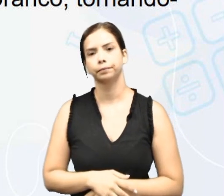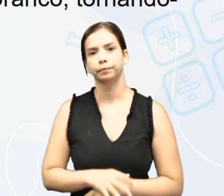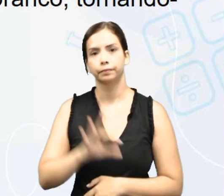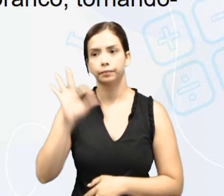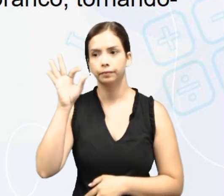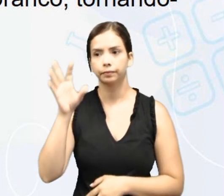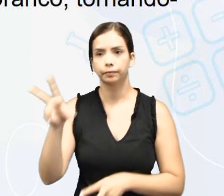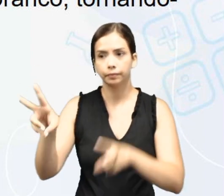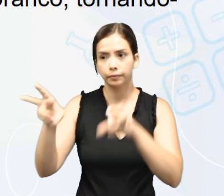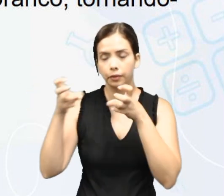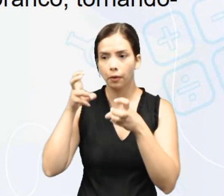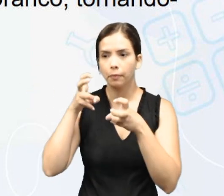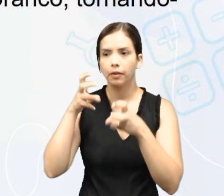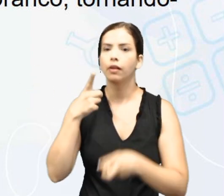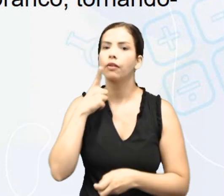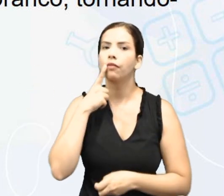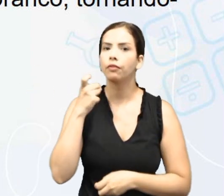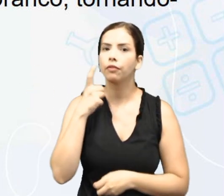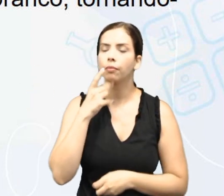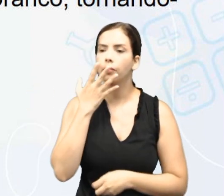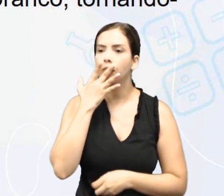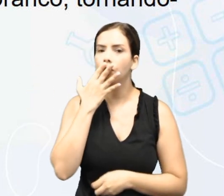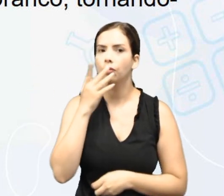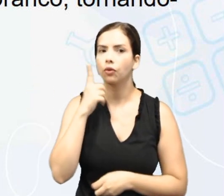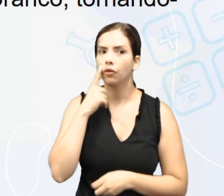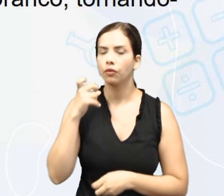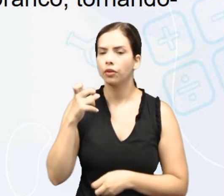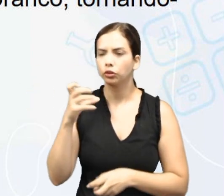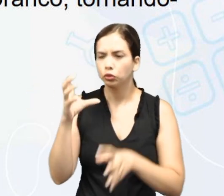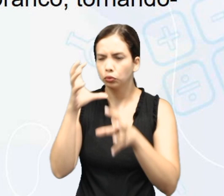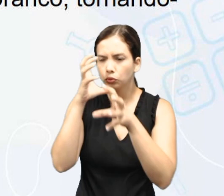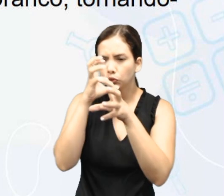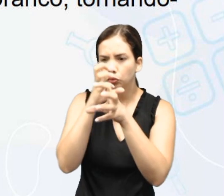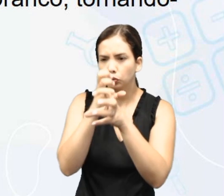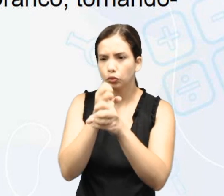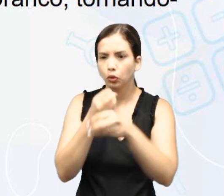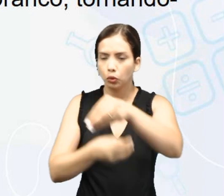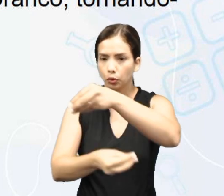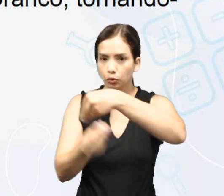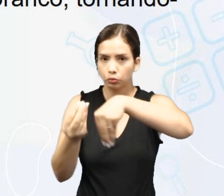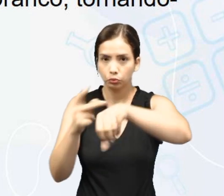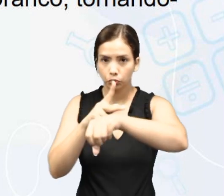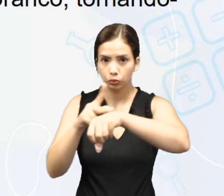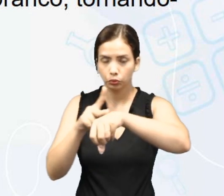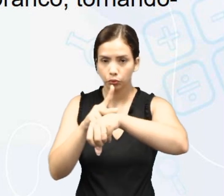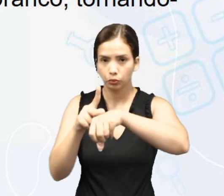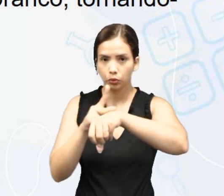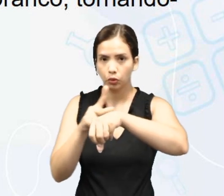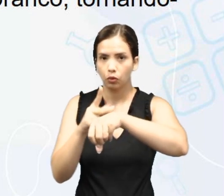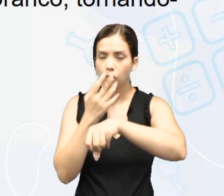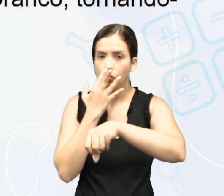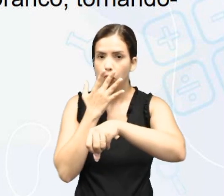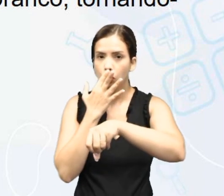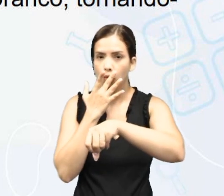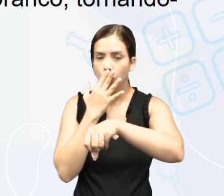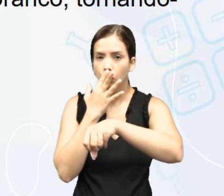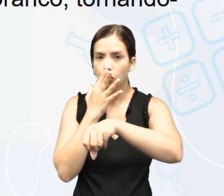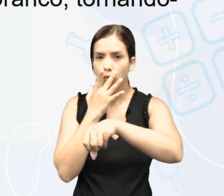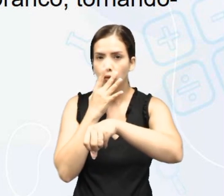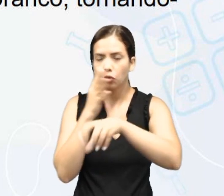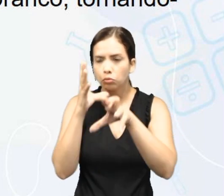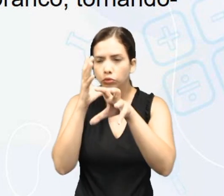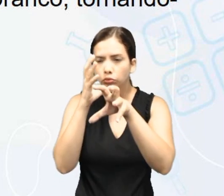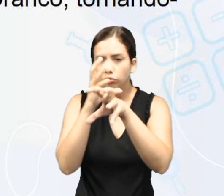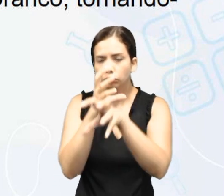aqui o vermelho, né? Então, assim, ela tá aqui mais escurinha, né? Ela tá misturada com preto aqui, então já tem um tom mais assim, bordô, né?